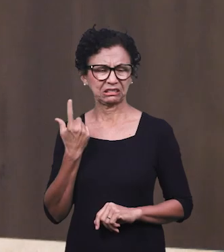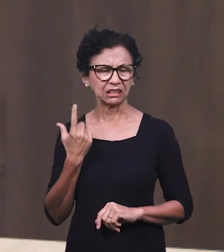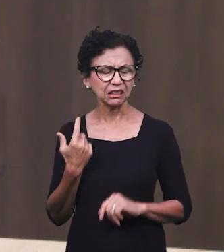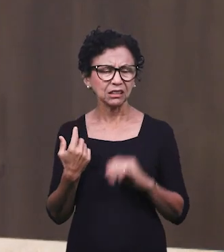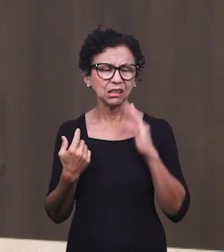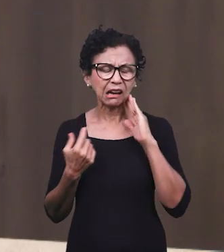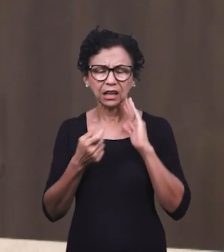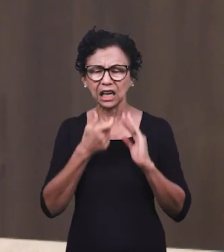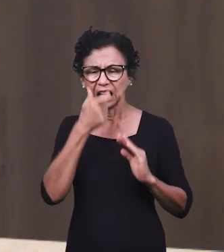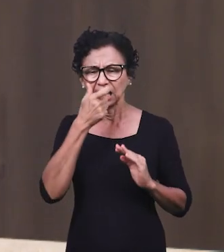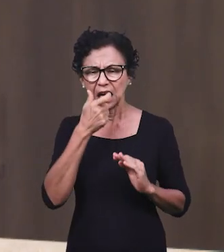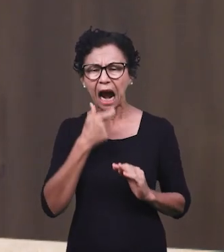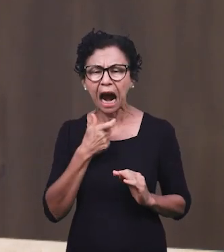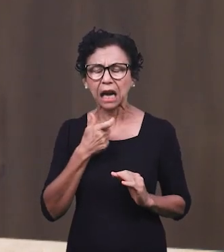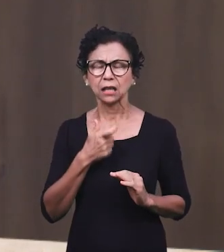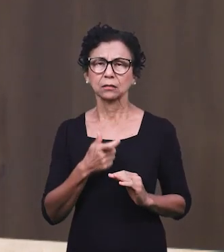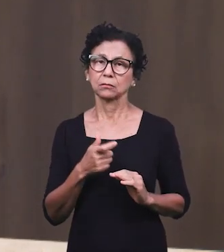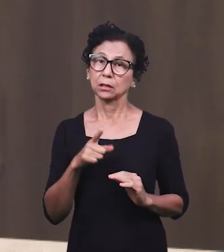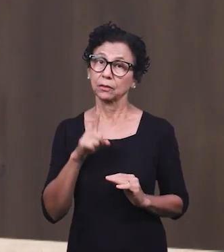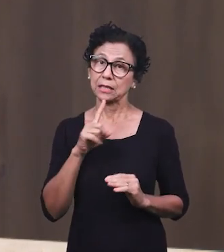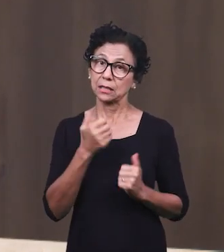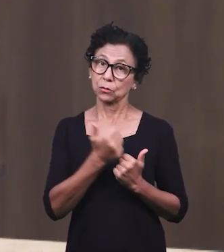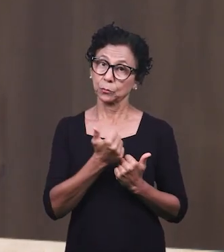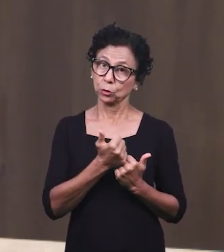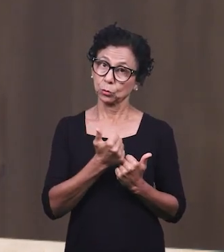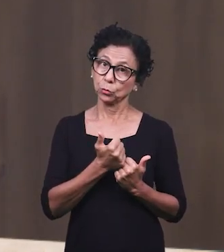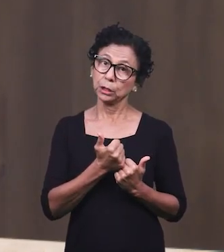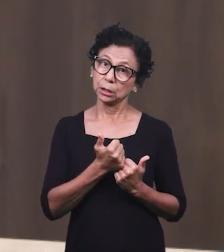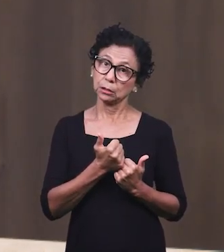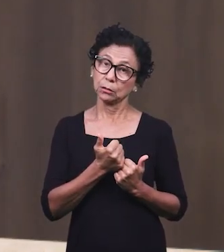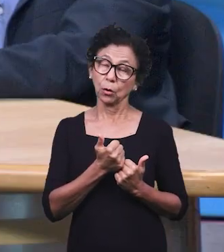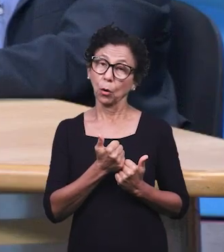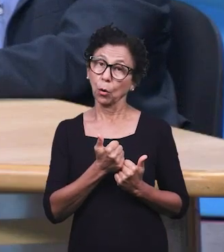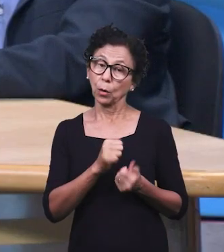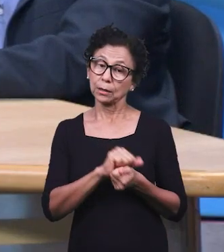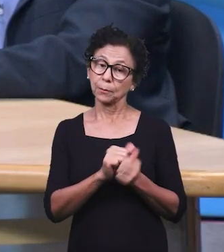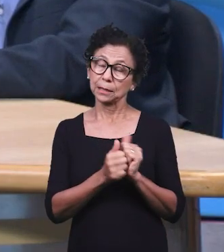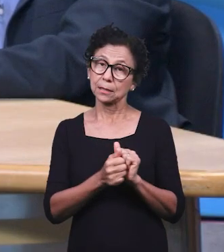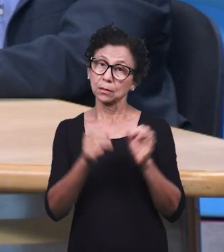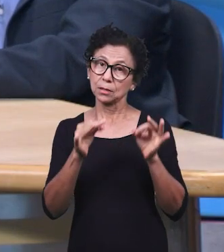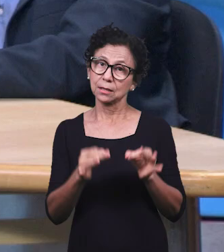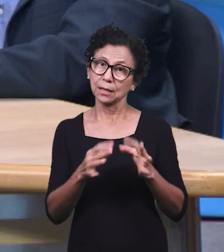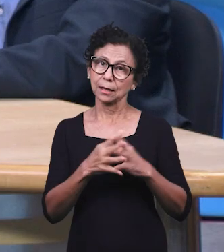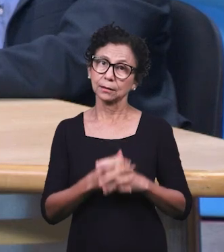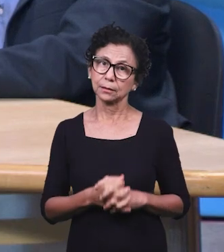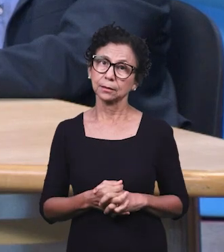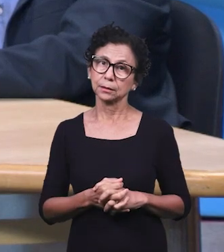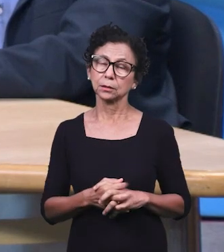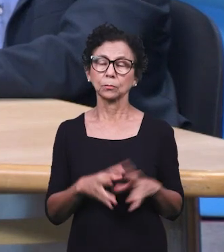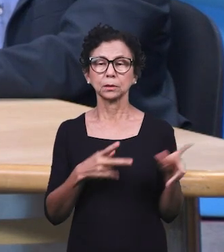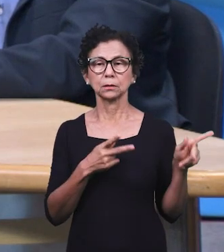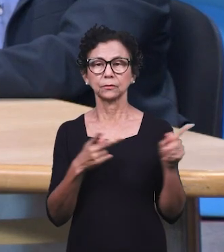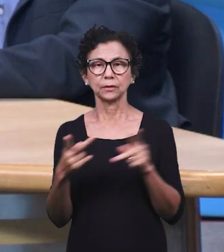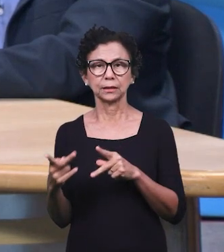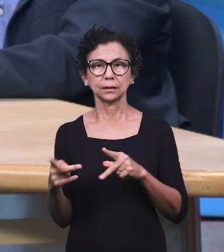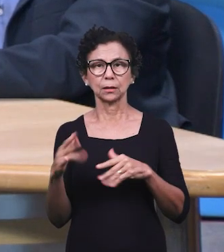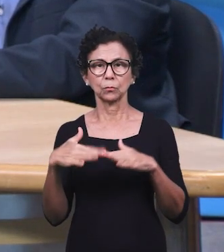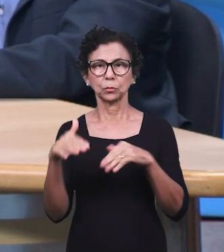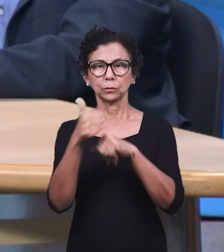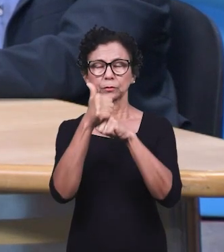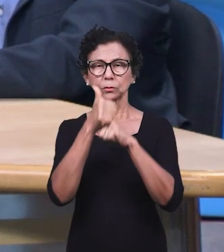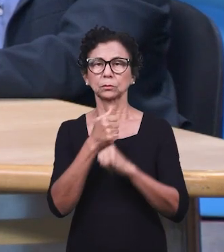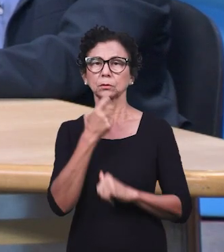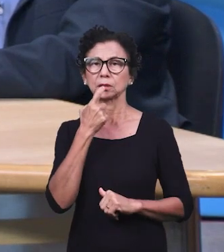ver, pode ser que tenha que substituir ou alguma adaptação. Com certeza. Ótimo. A visita ao dentista deve ser regular, de 6 em